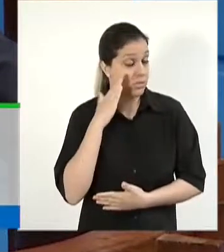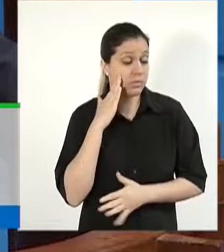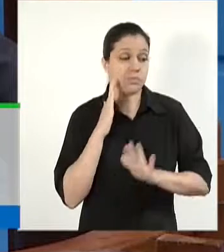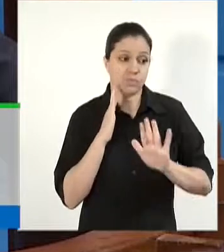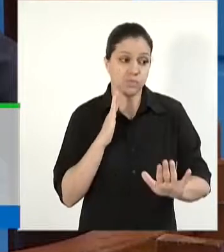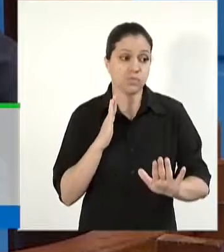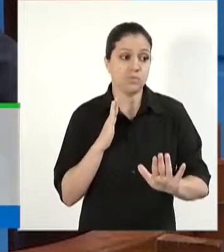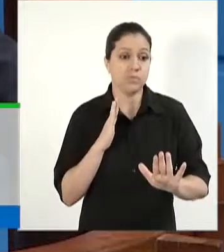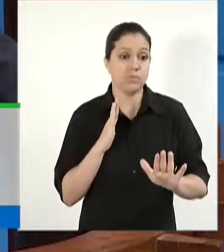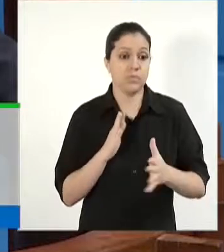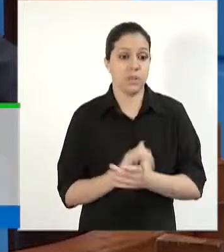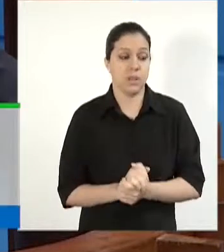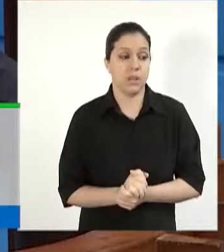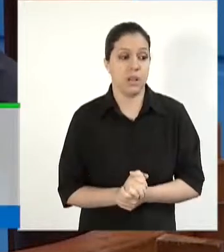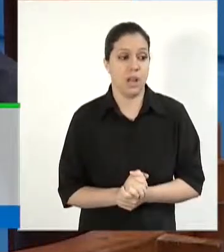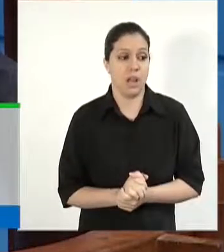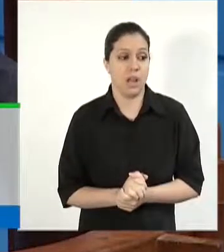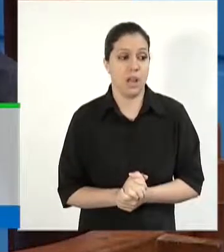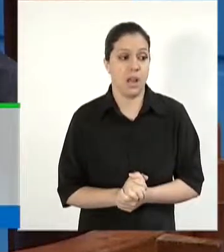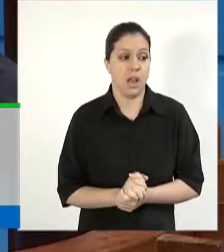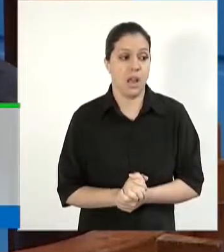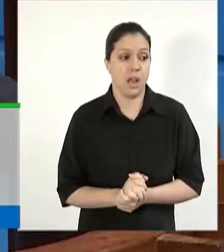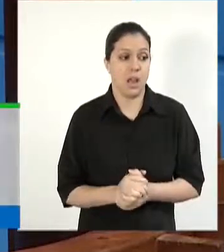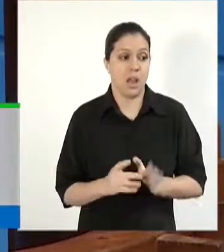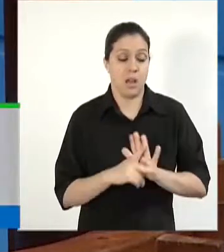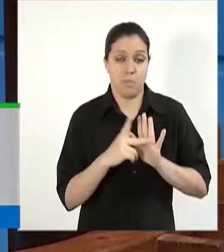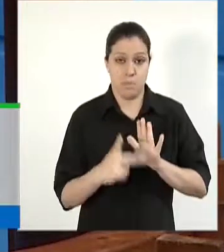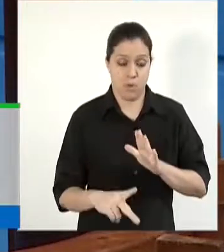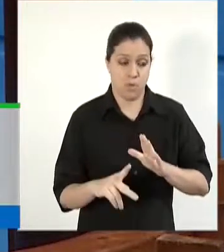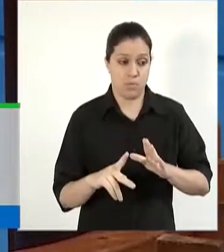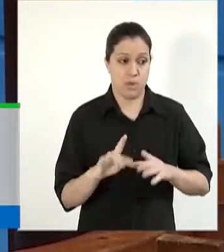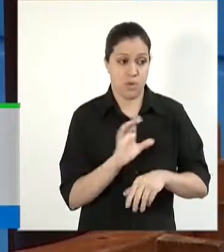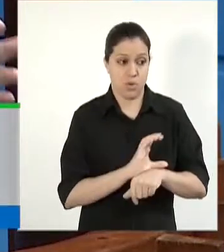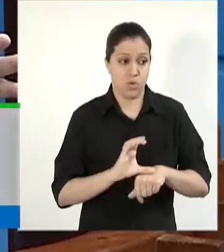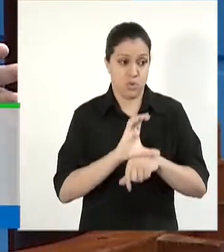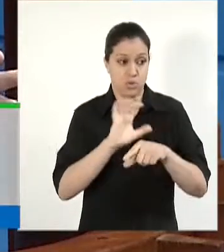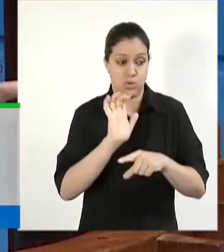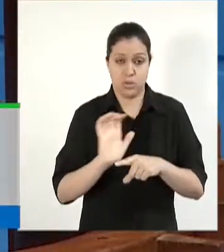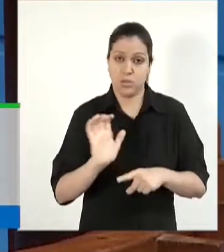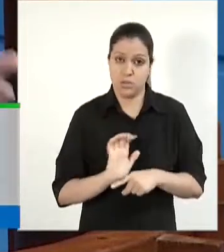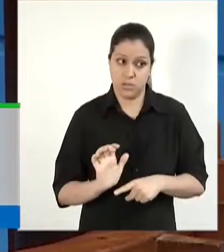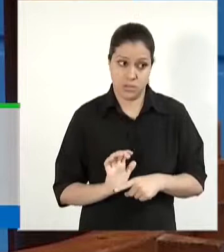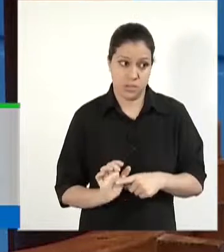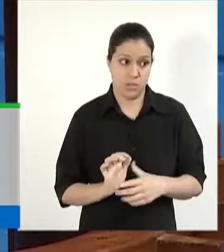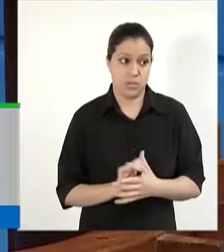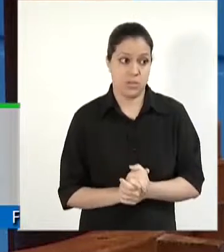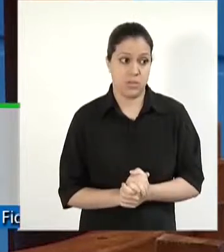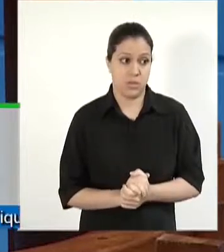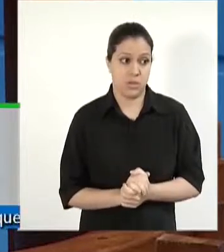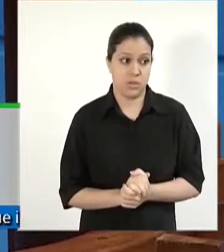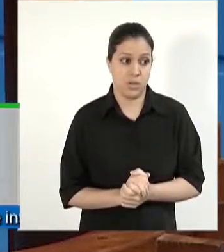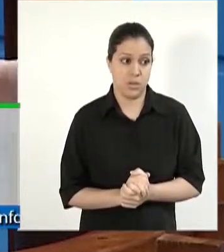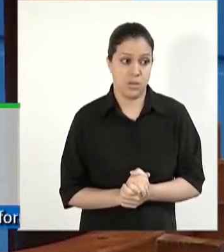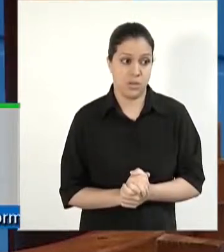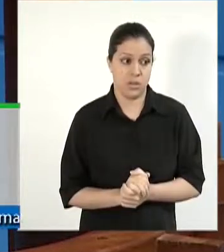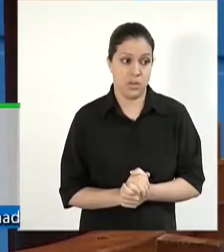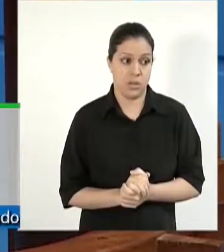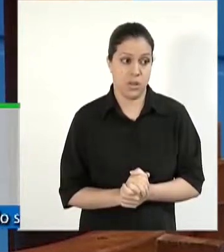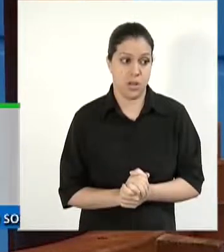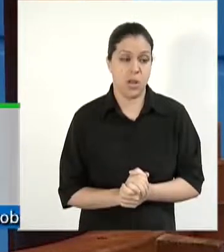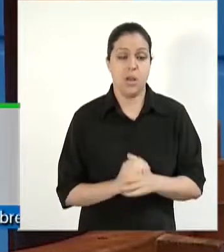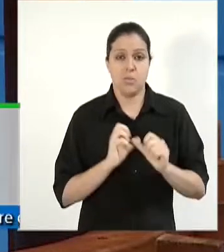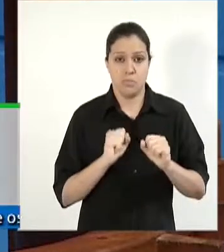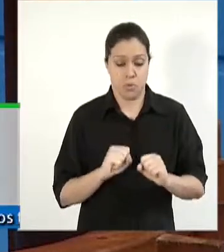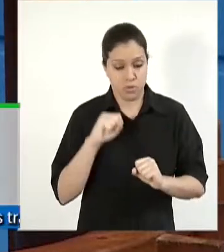contrário, a própria Constituição Estadual estabelece o quórum como cláusula geral da maioria